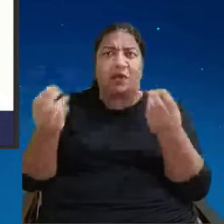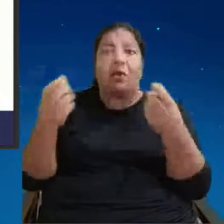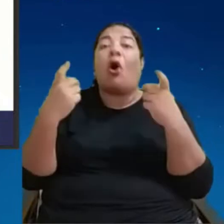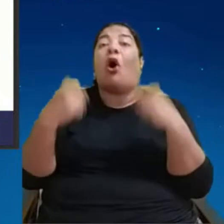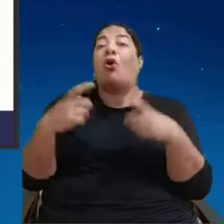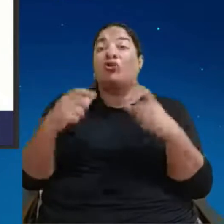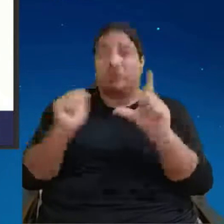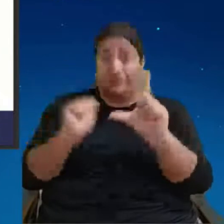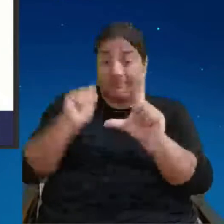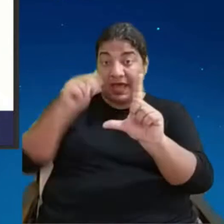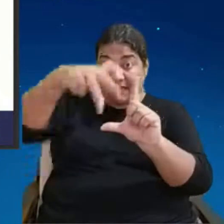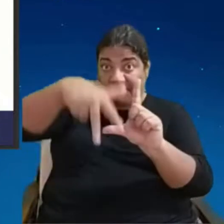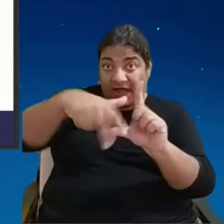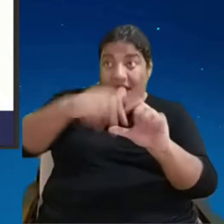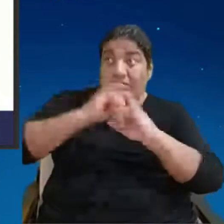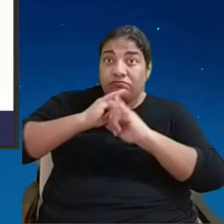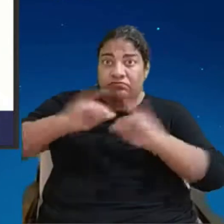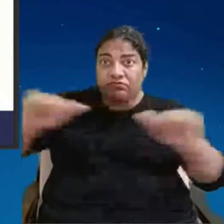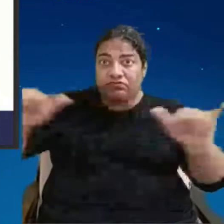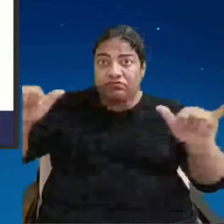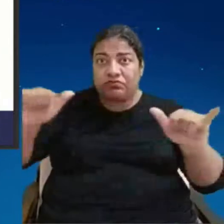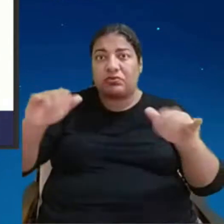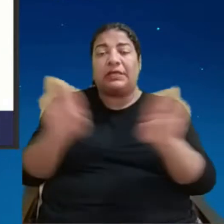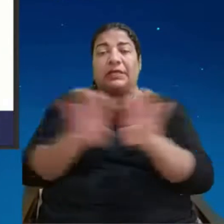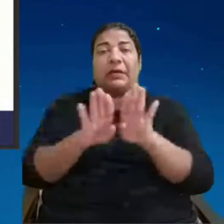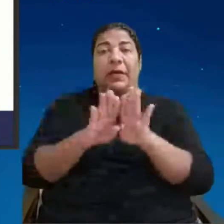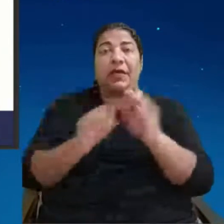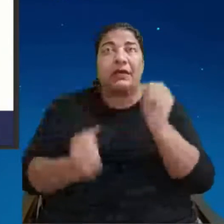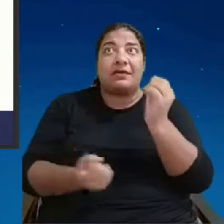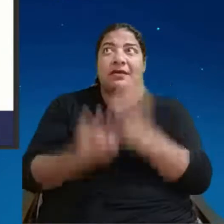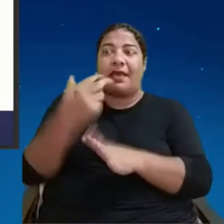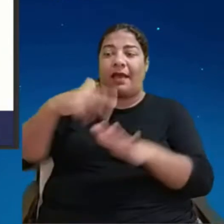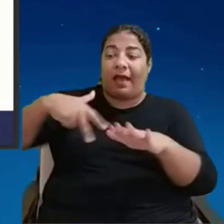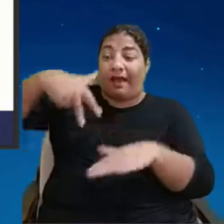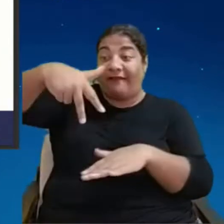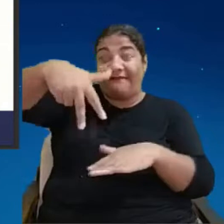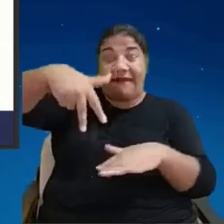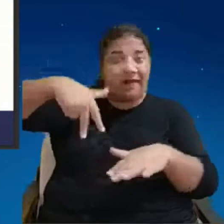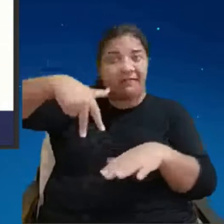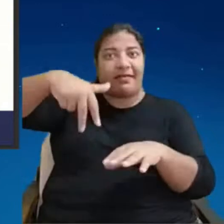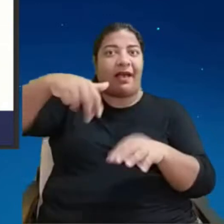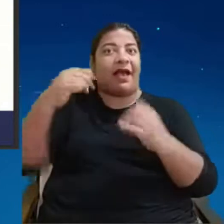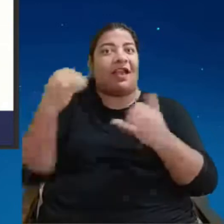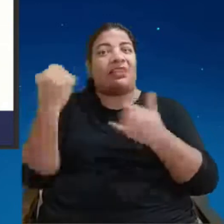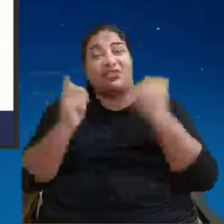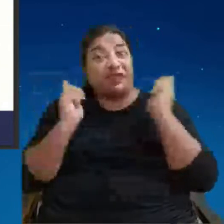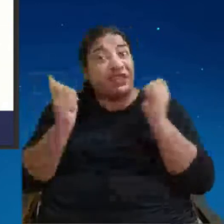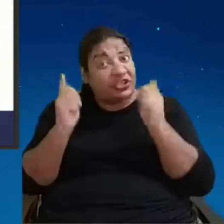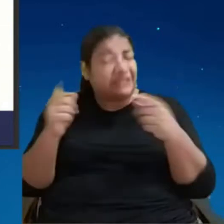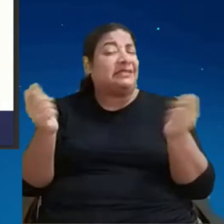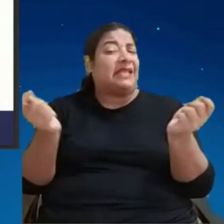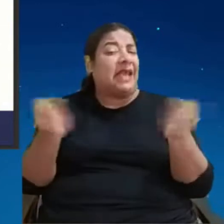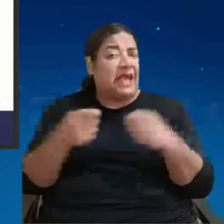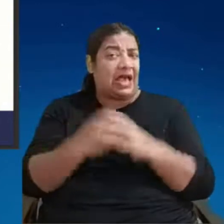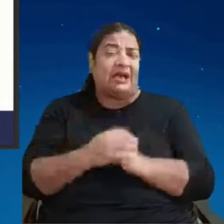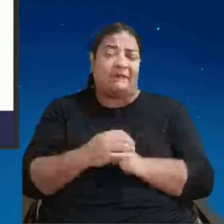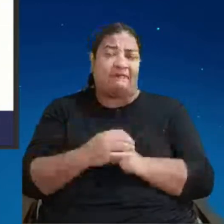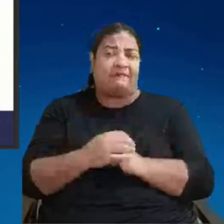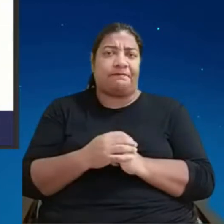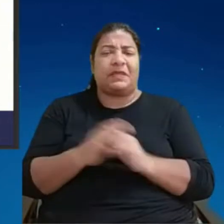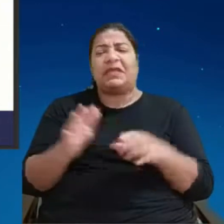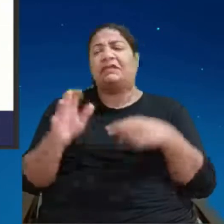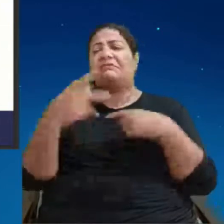se divertir. Criar um avatar de uma RH é possível hoje, né? Como é que a sua empresa usa